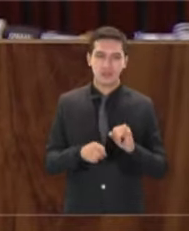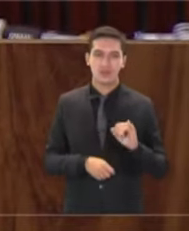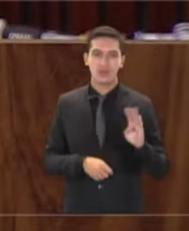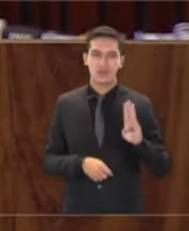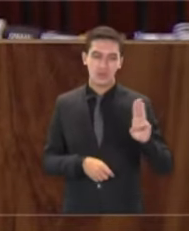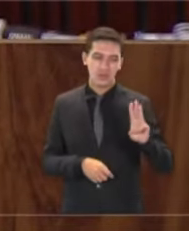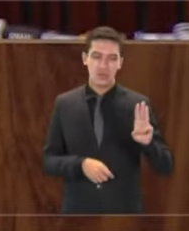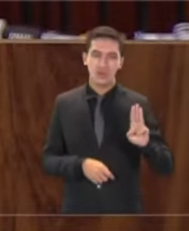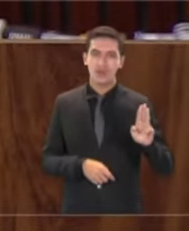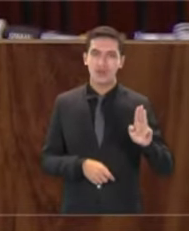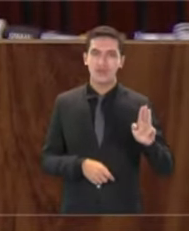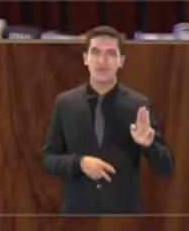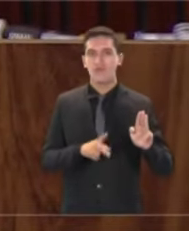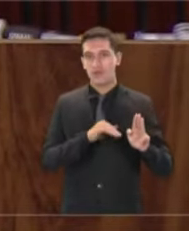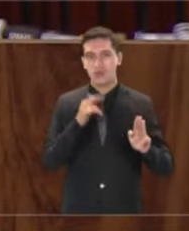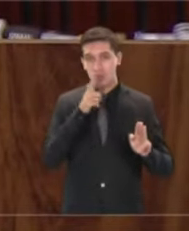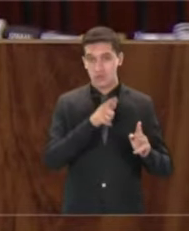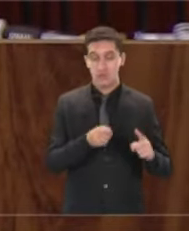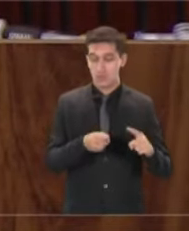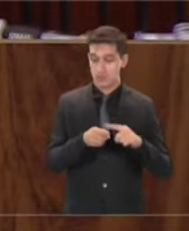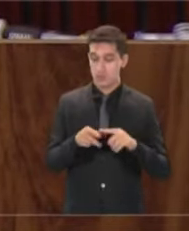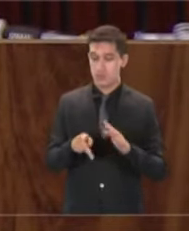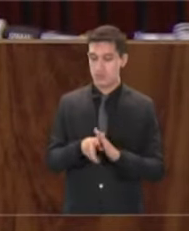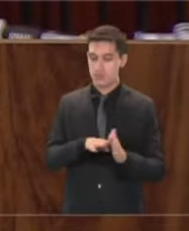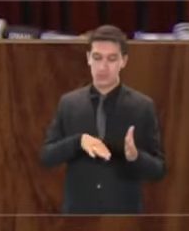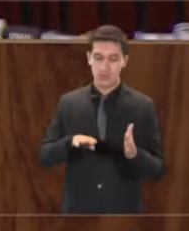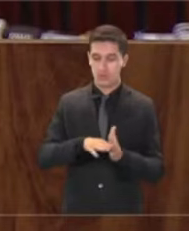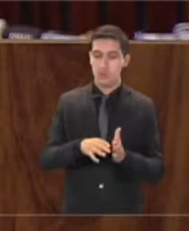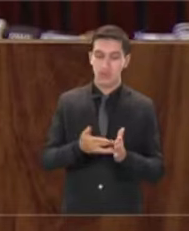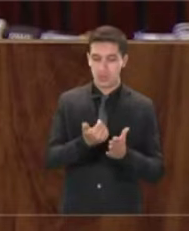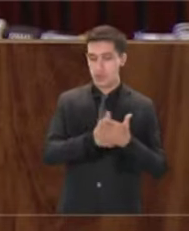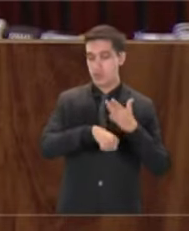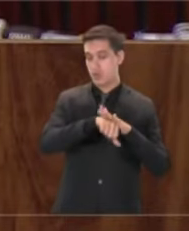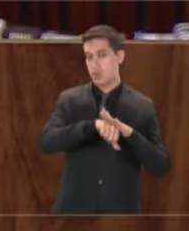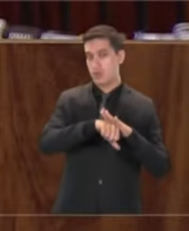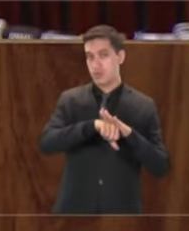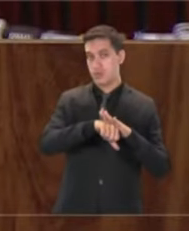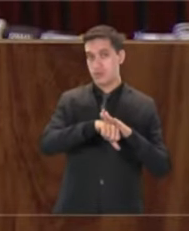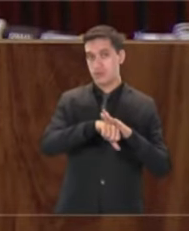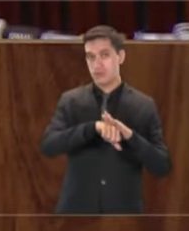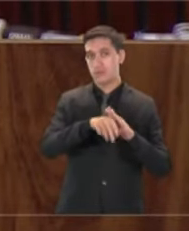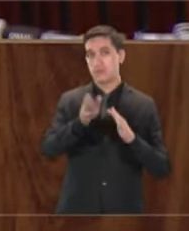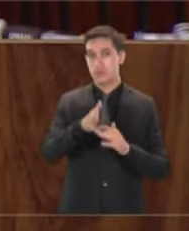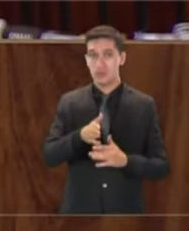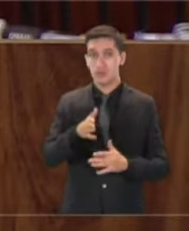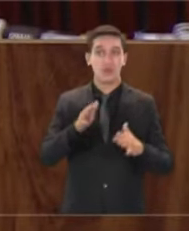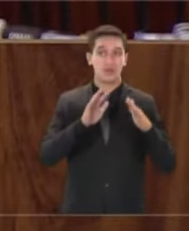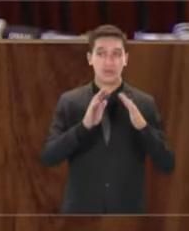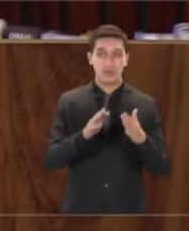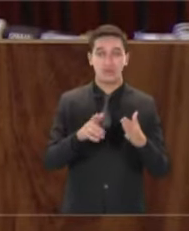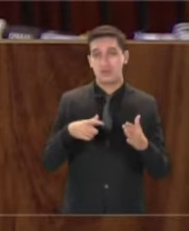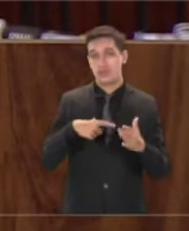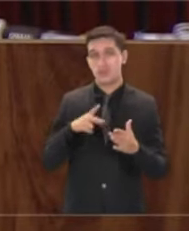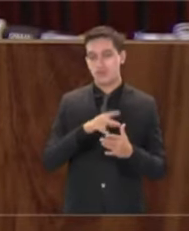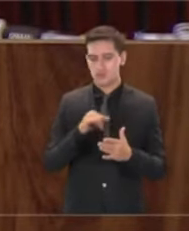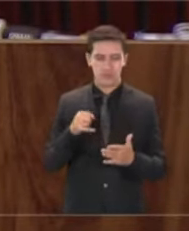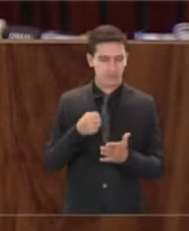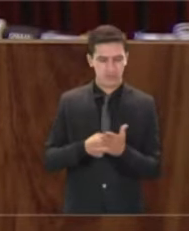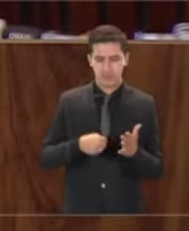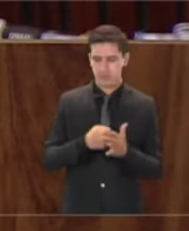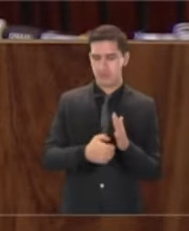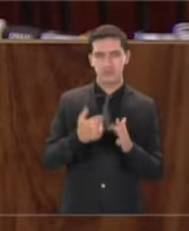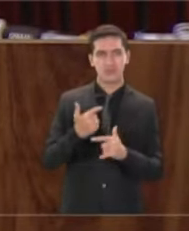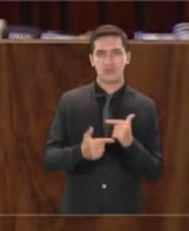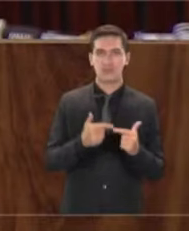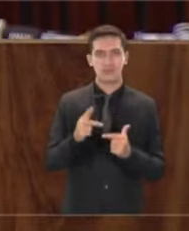à cena do crime, como diria o próprio Alckmin, é óbvio que ele vai botar para quebrar e